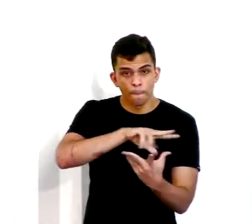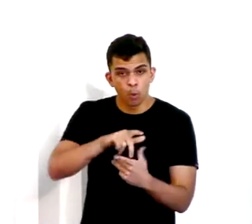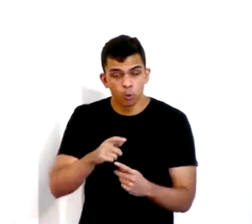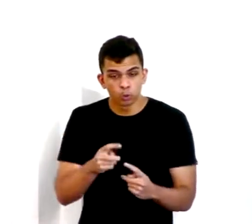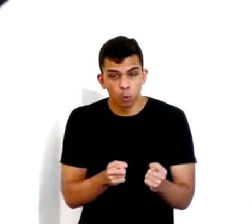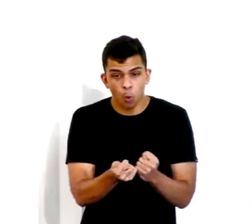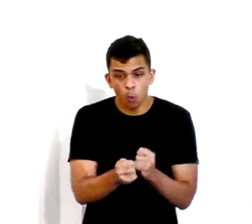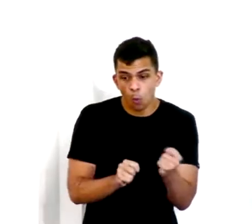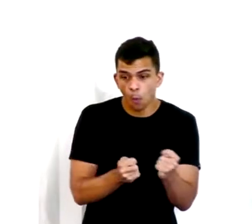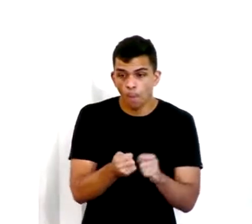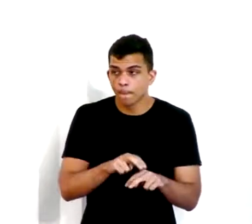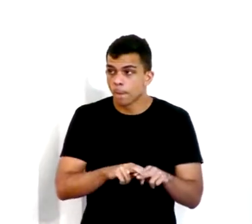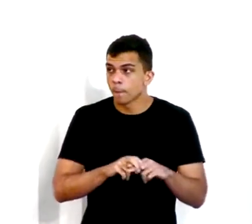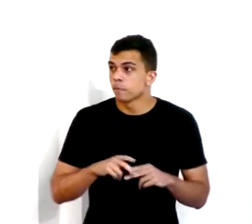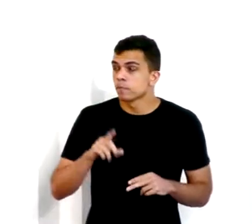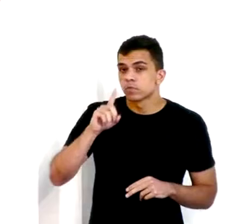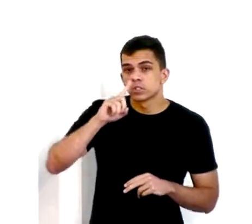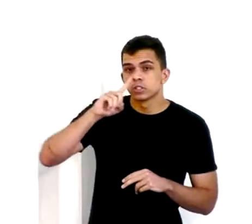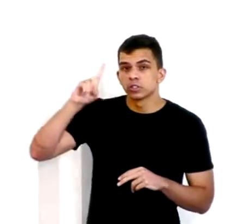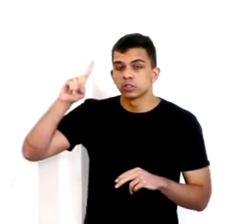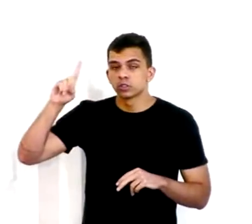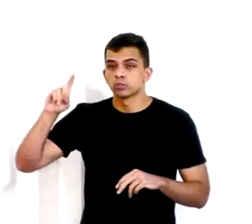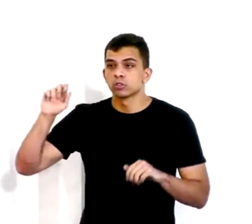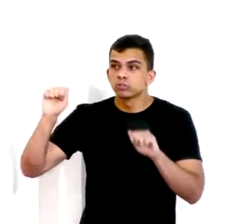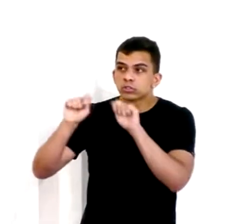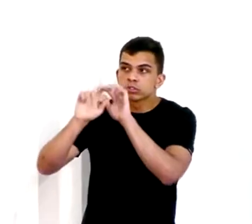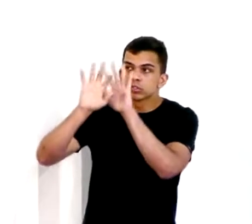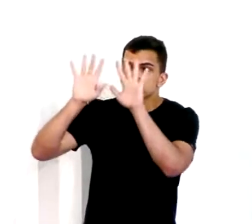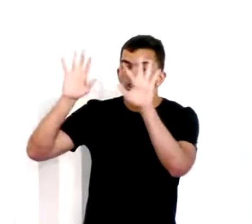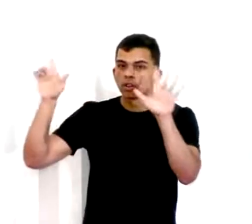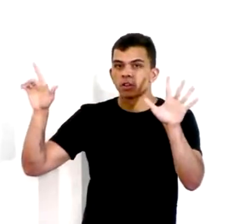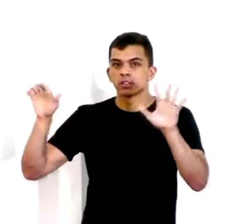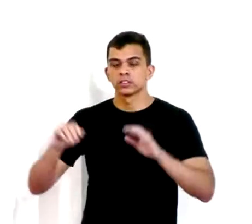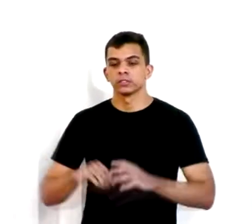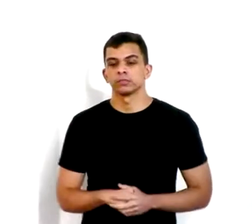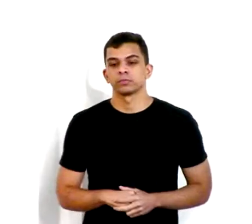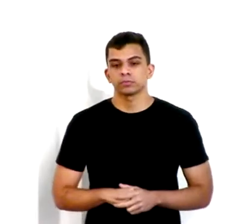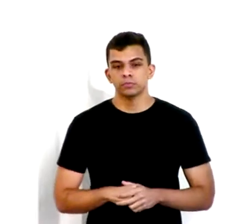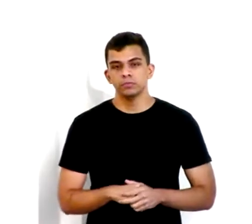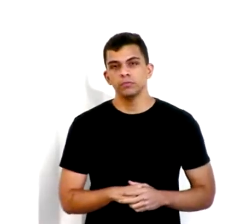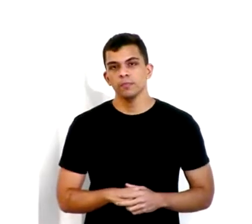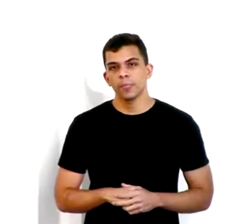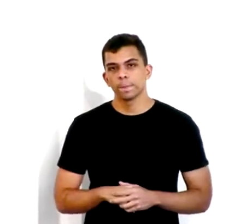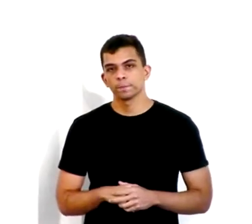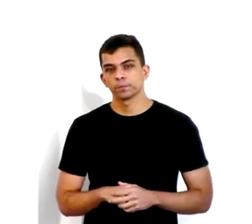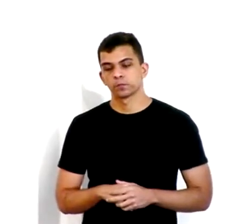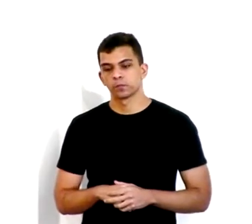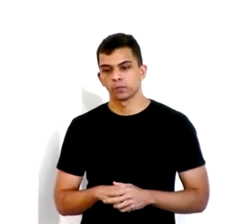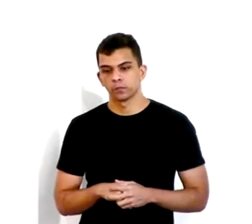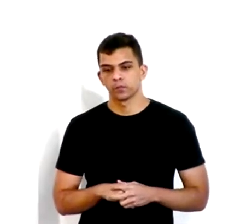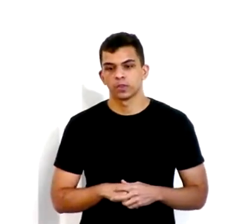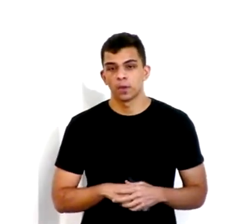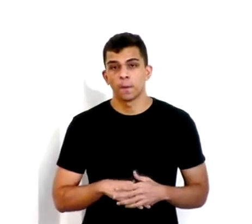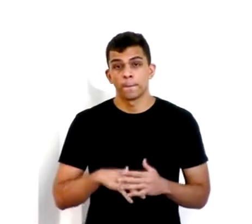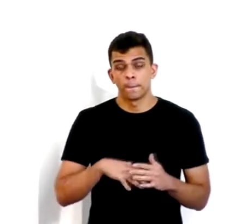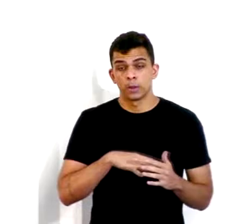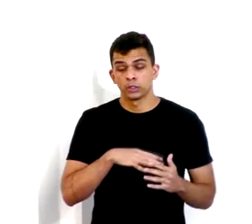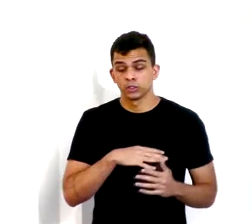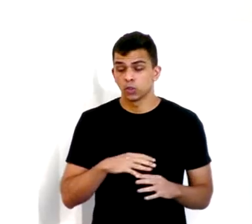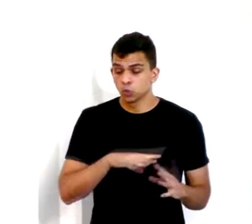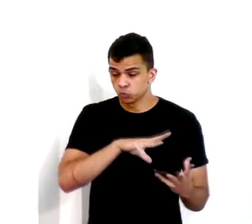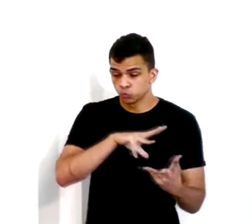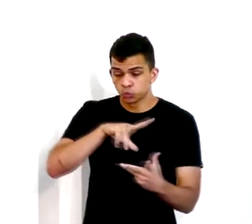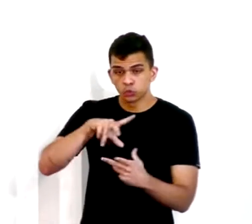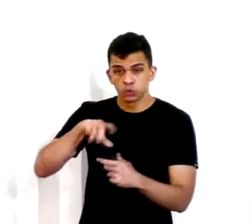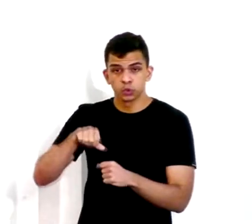para a glória de Deus, numa cidade universal, que se prostraria diante de Deus, usando as